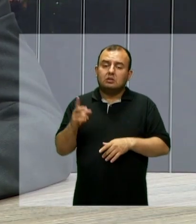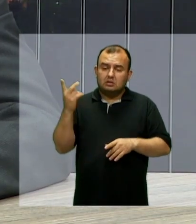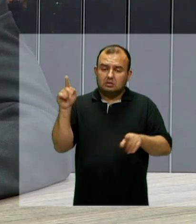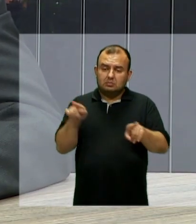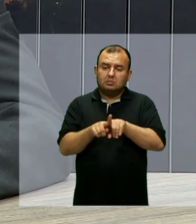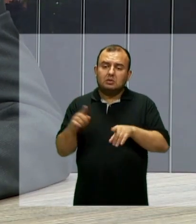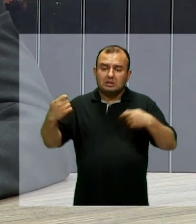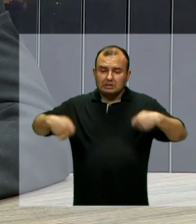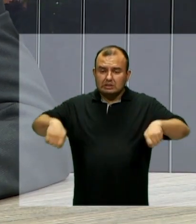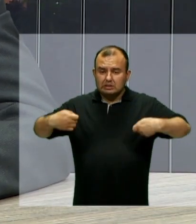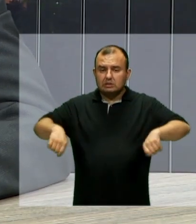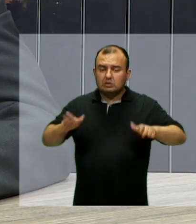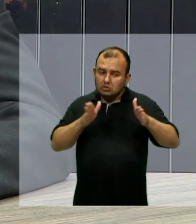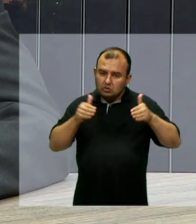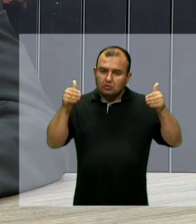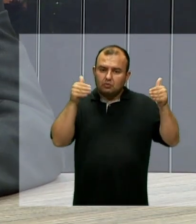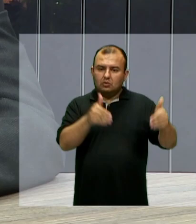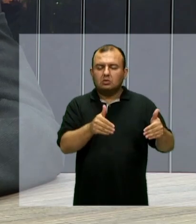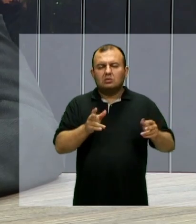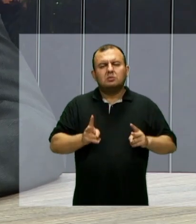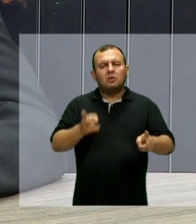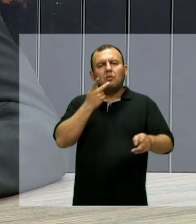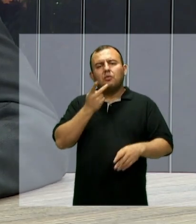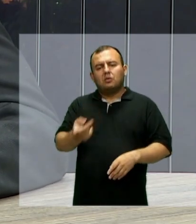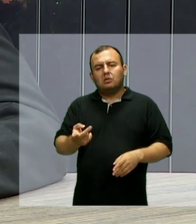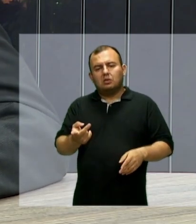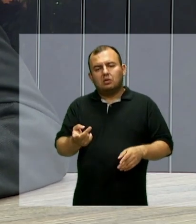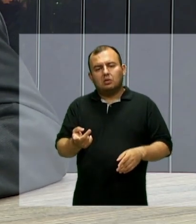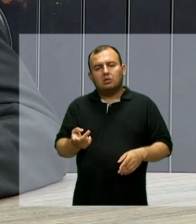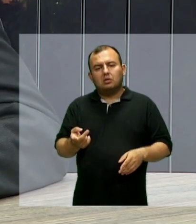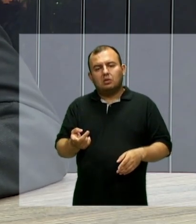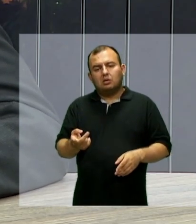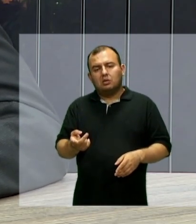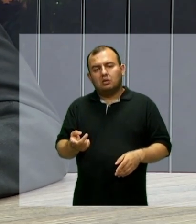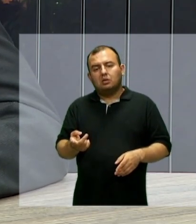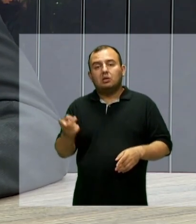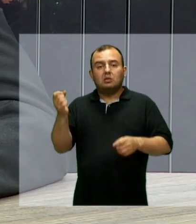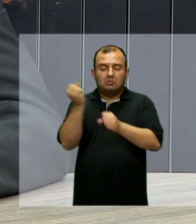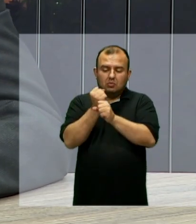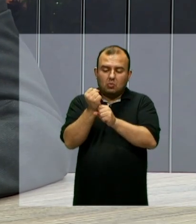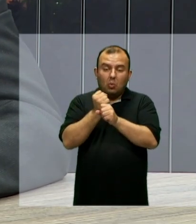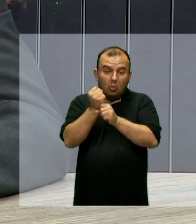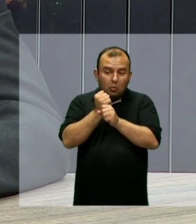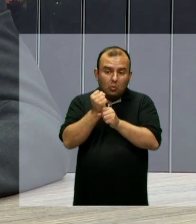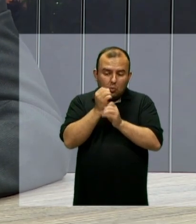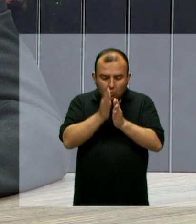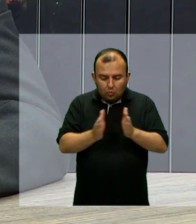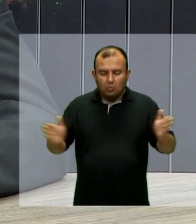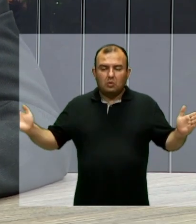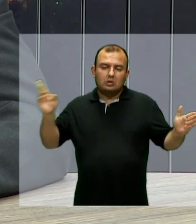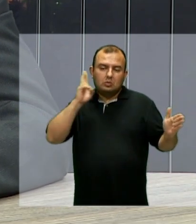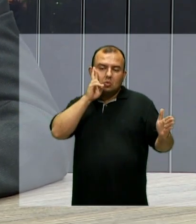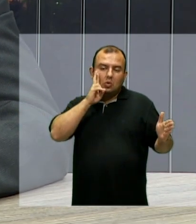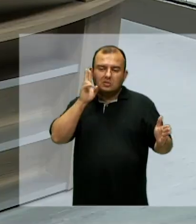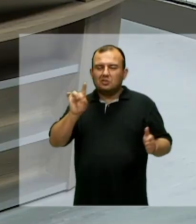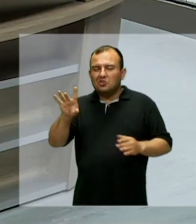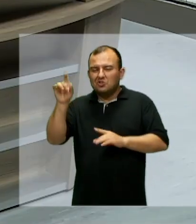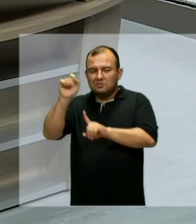valida, né, a necessidade desse enfoque. Eu sempre digo que nós devemos ter o ano rosa, né, não o outubro rosa, né, que a gente deve